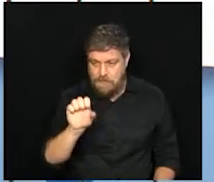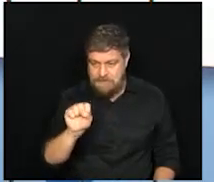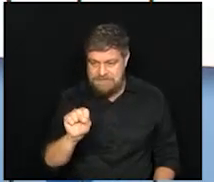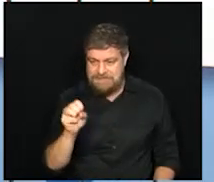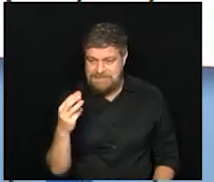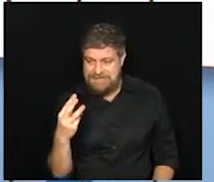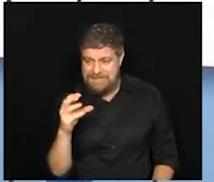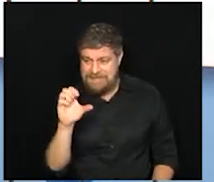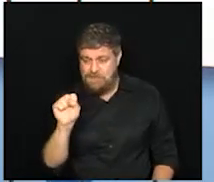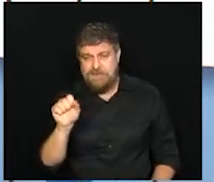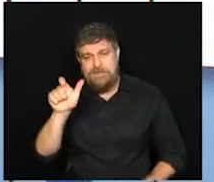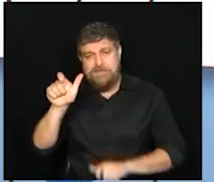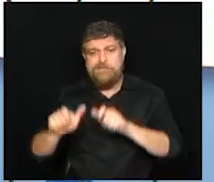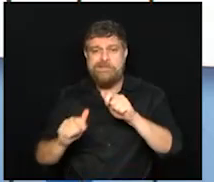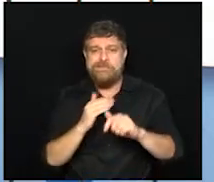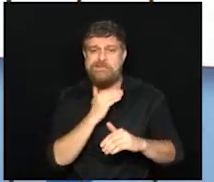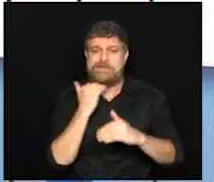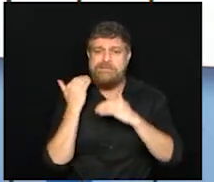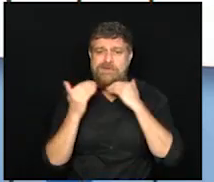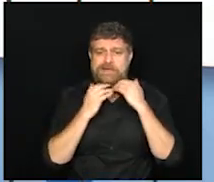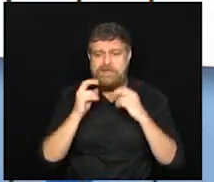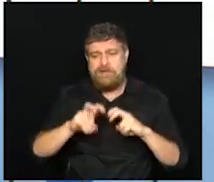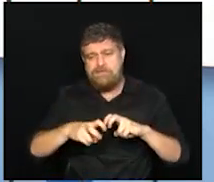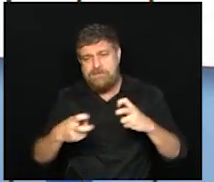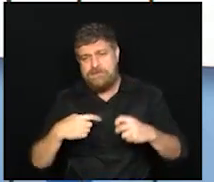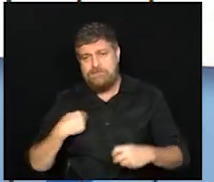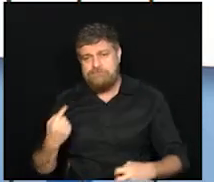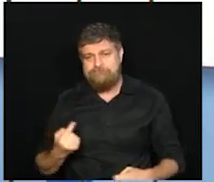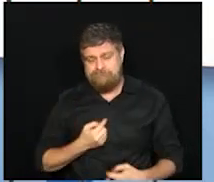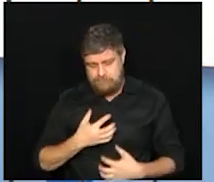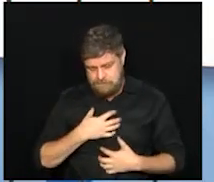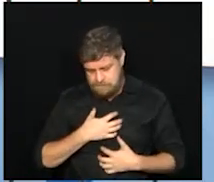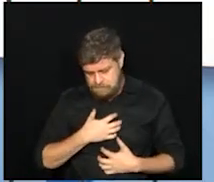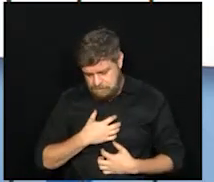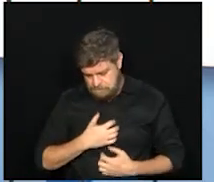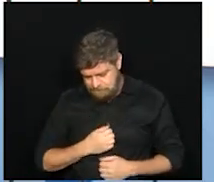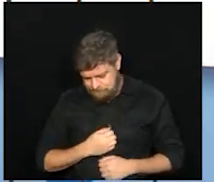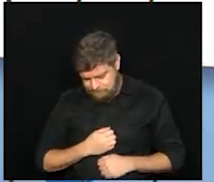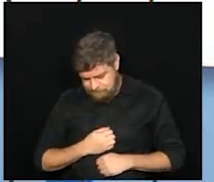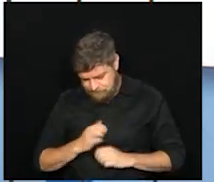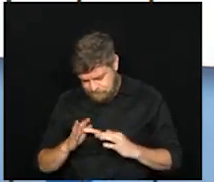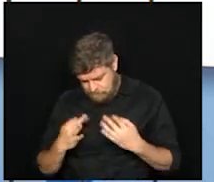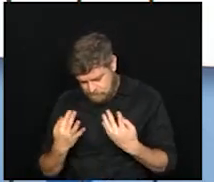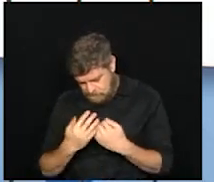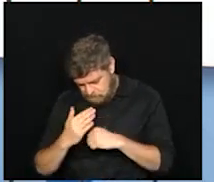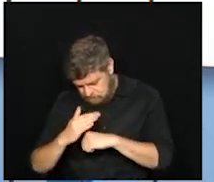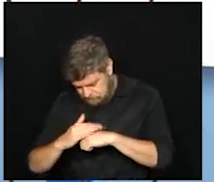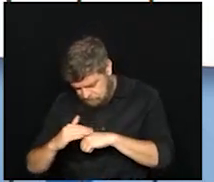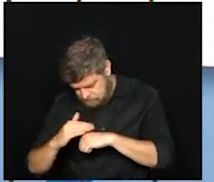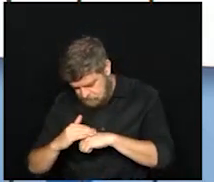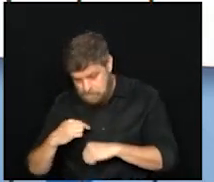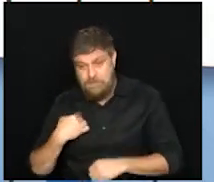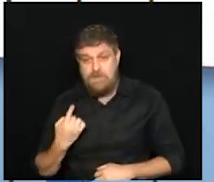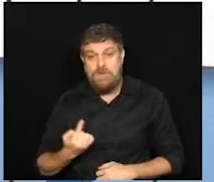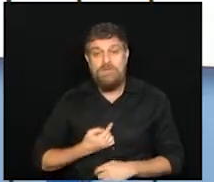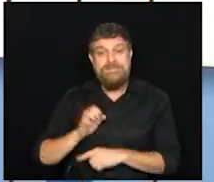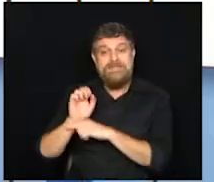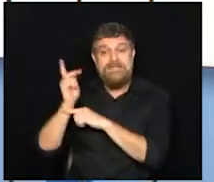535.838 óbitos devido à doença e ficam aqui as condolências da TV Câmara Campinas. No estado de São Paulo